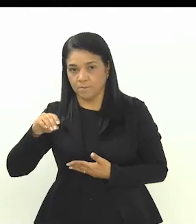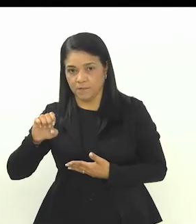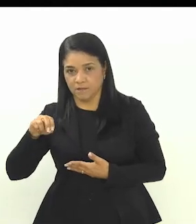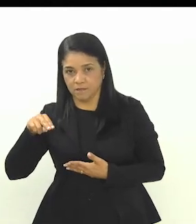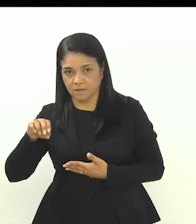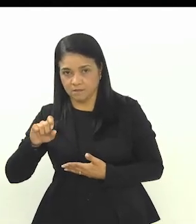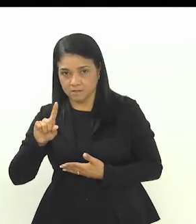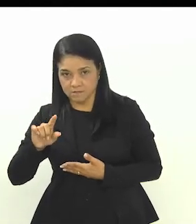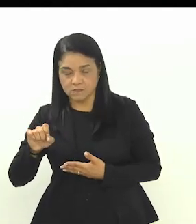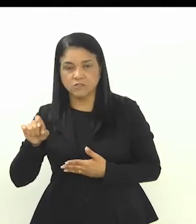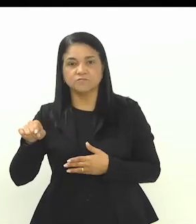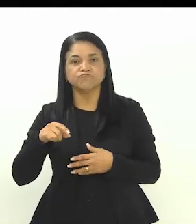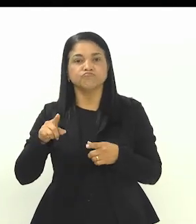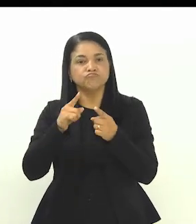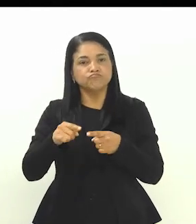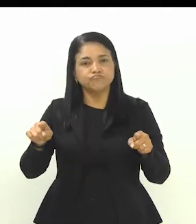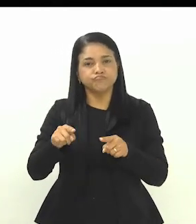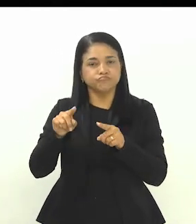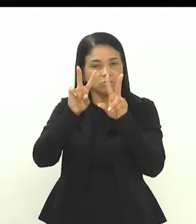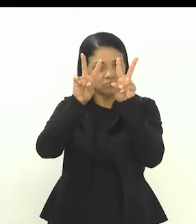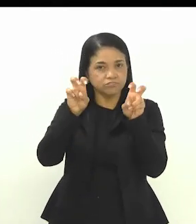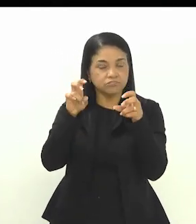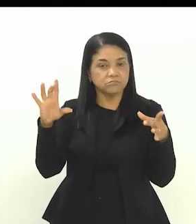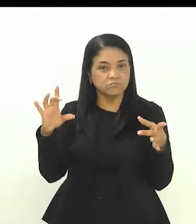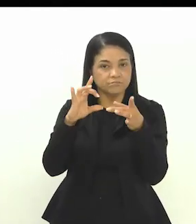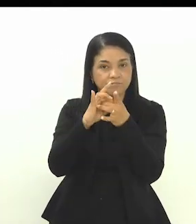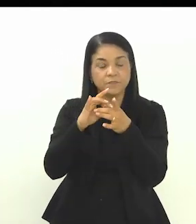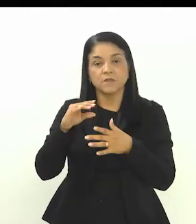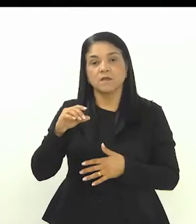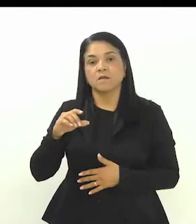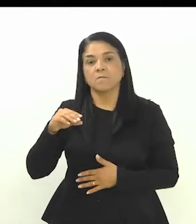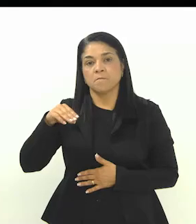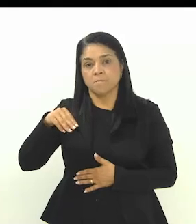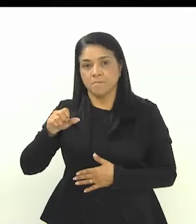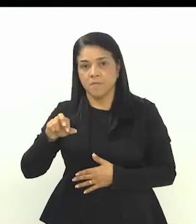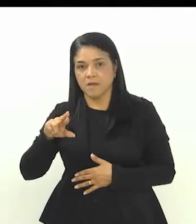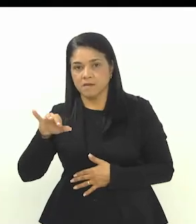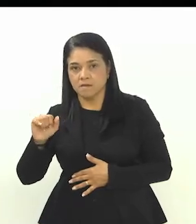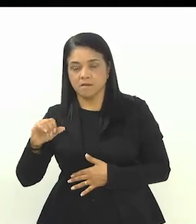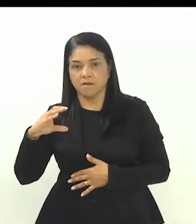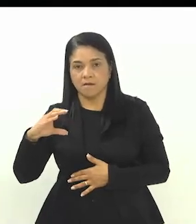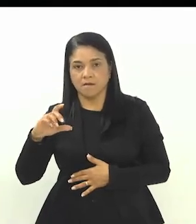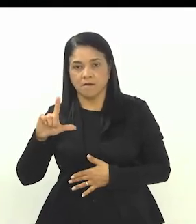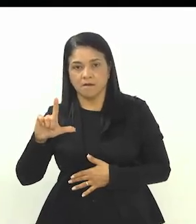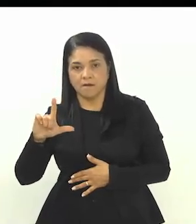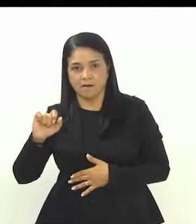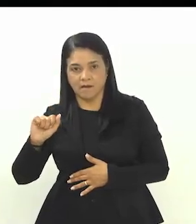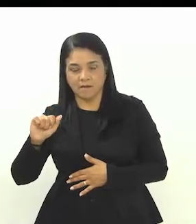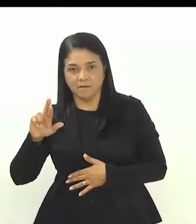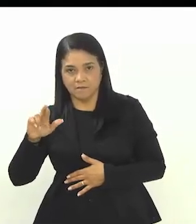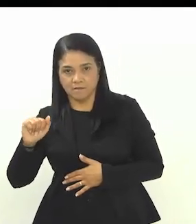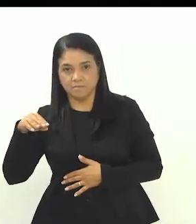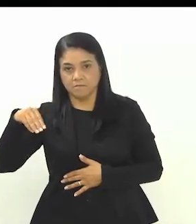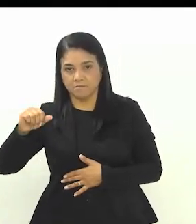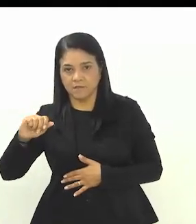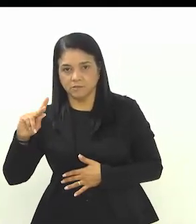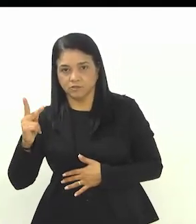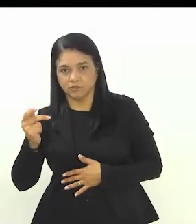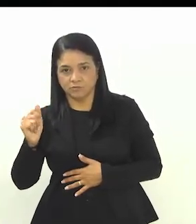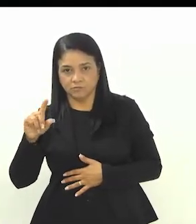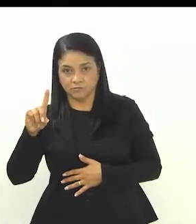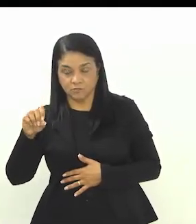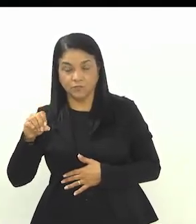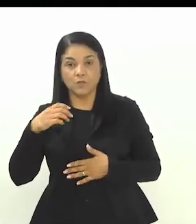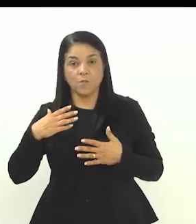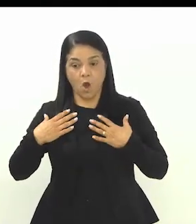enredo da Maria Clara Machado, Sim. De a gente fazer uma roupa iluminada. Acho que ali não foi a